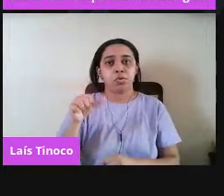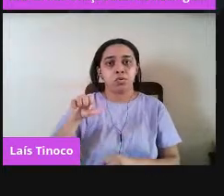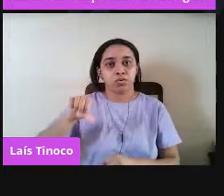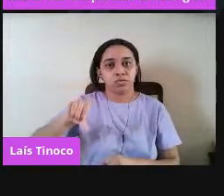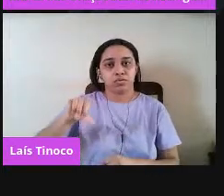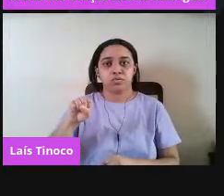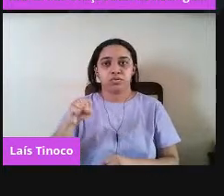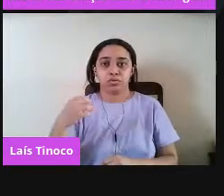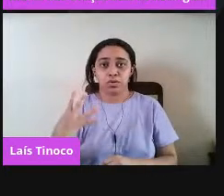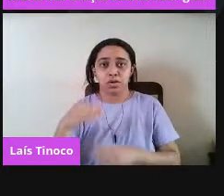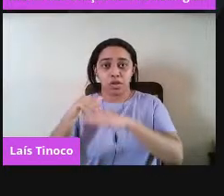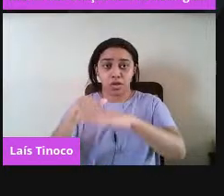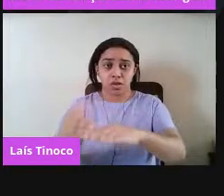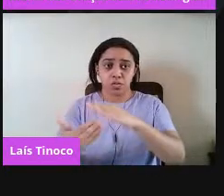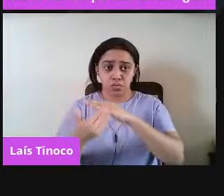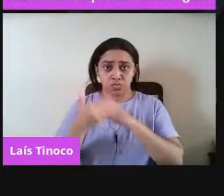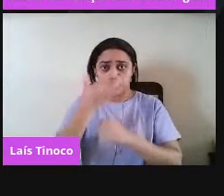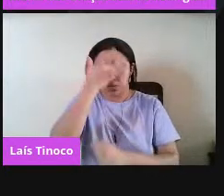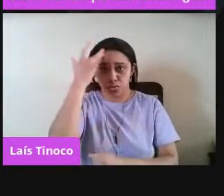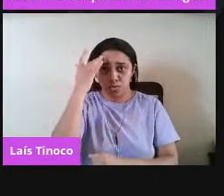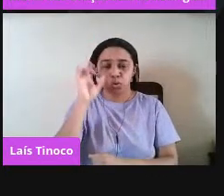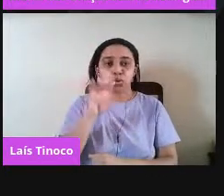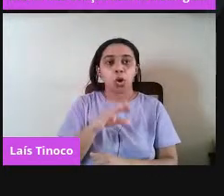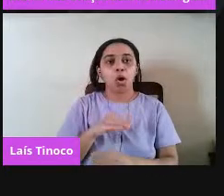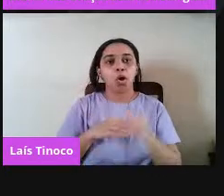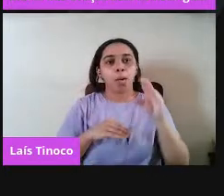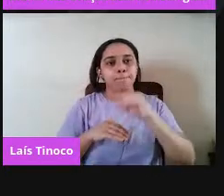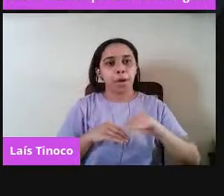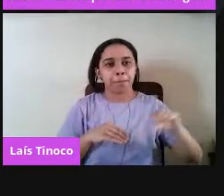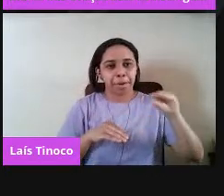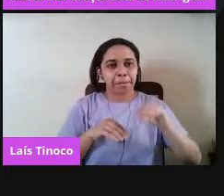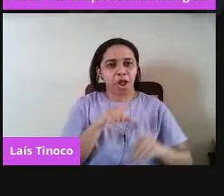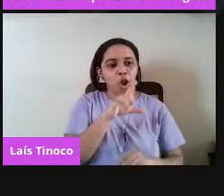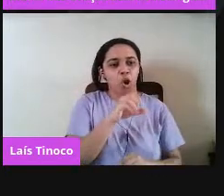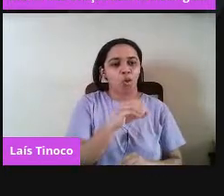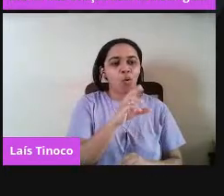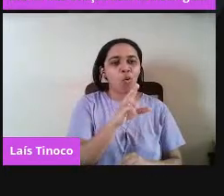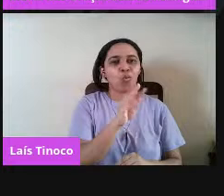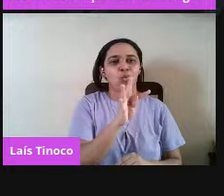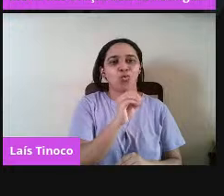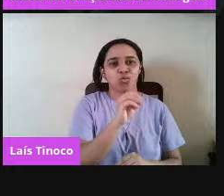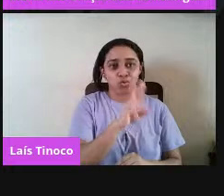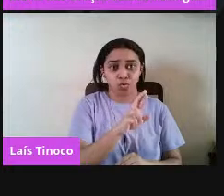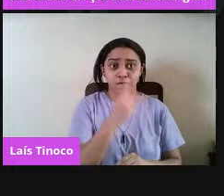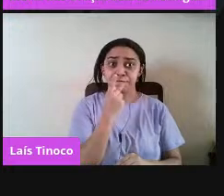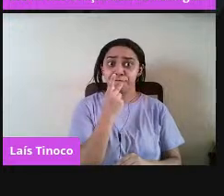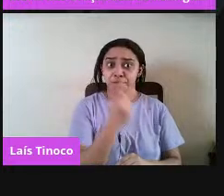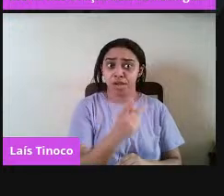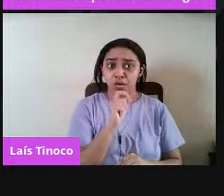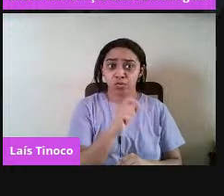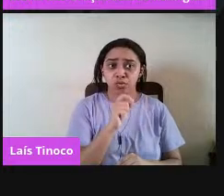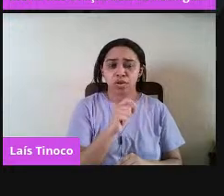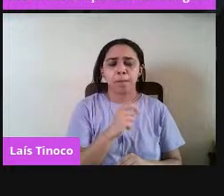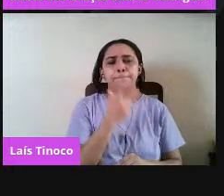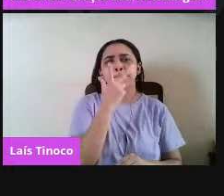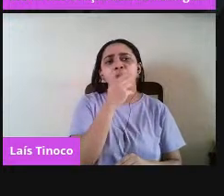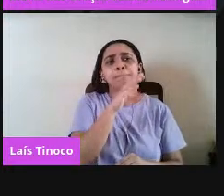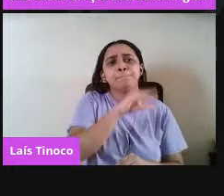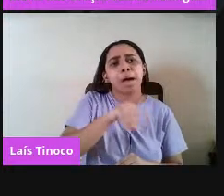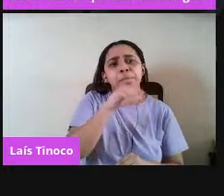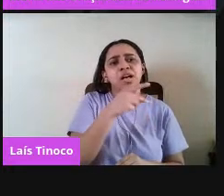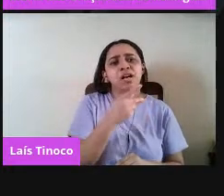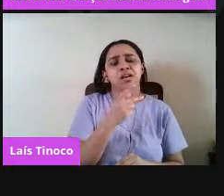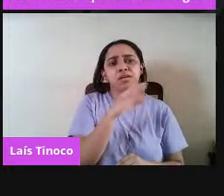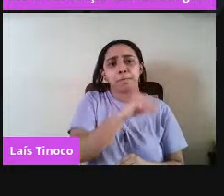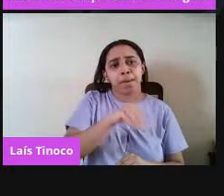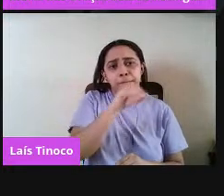apenas como dublados pelo locutor, porque o locutor, quando a gente está, de certa forma, dublando, dizendo as